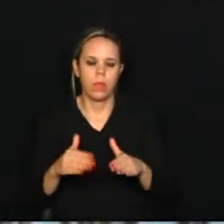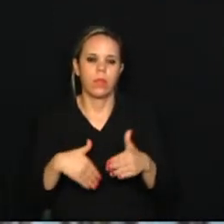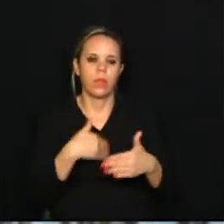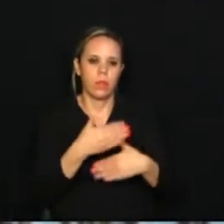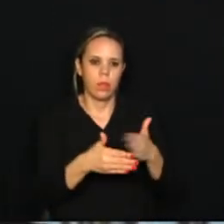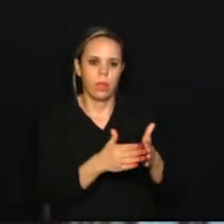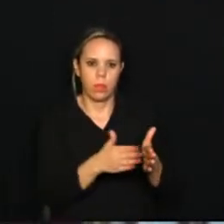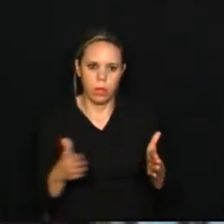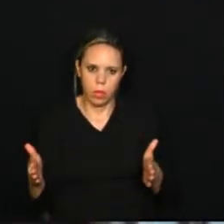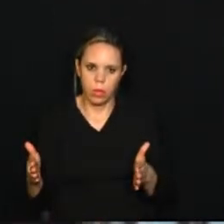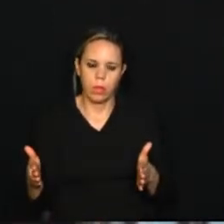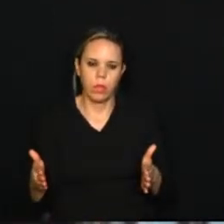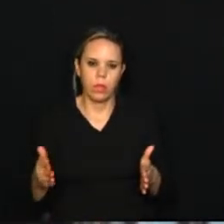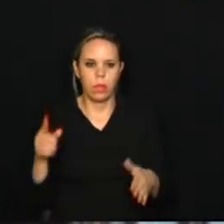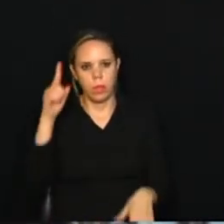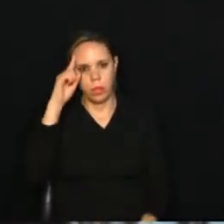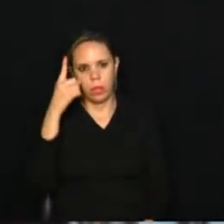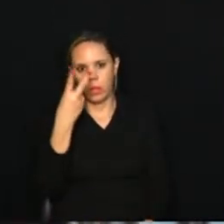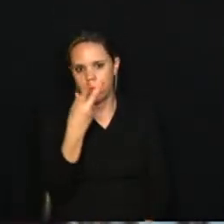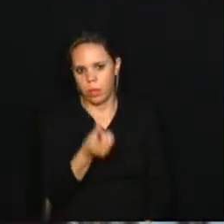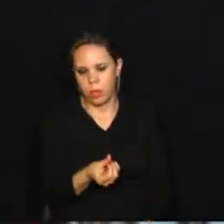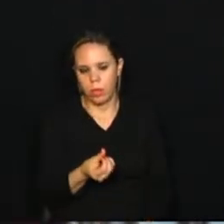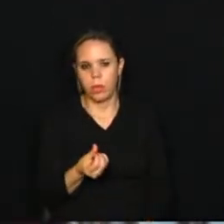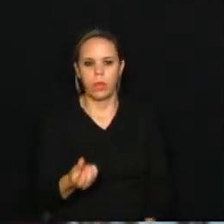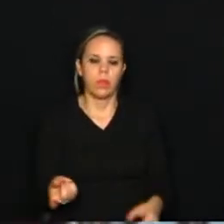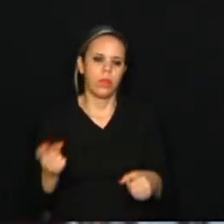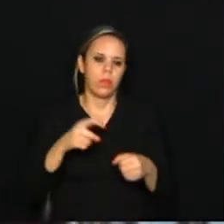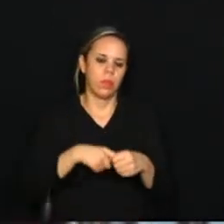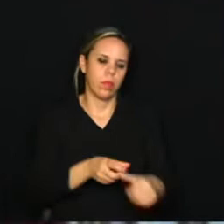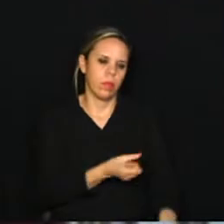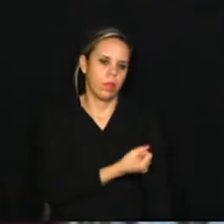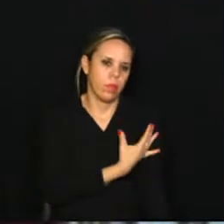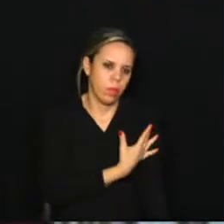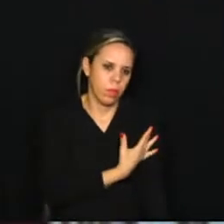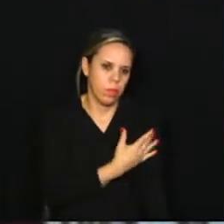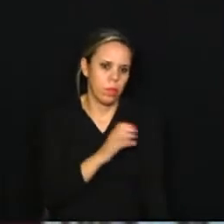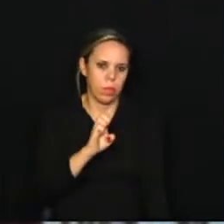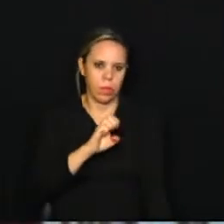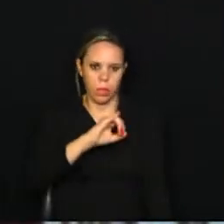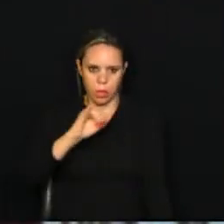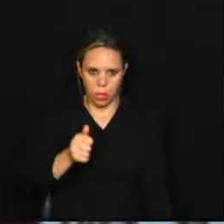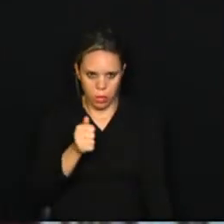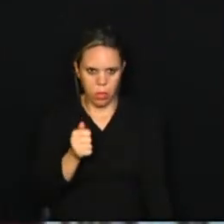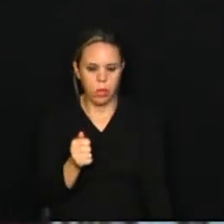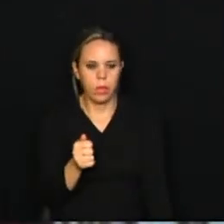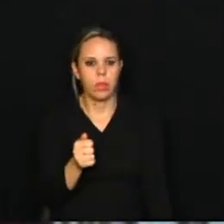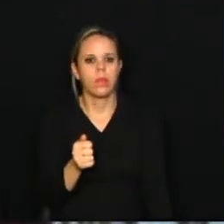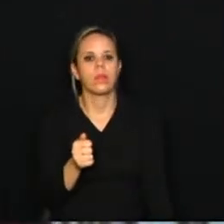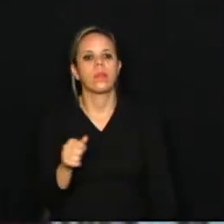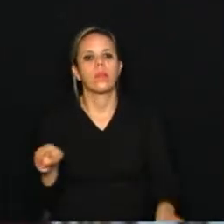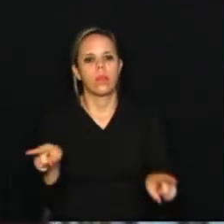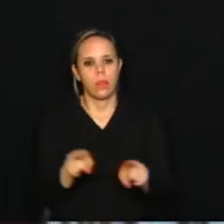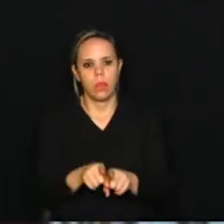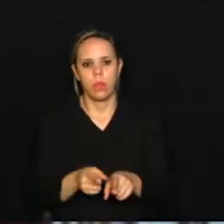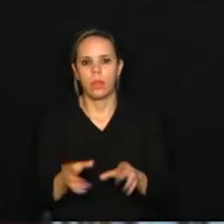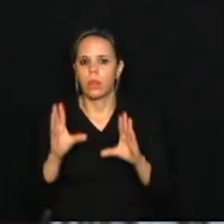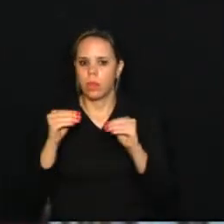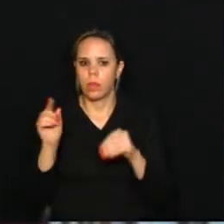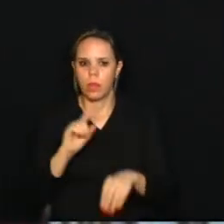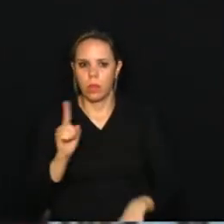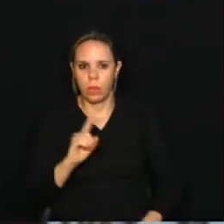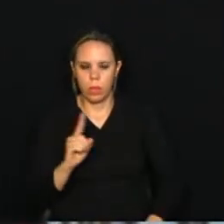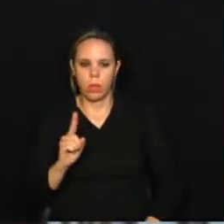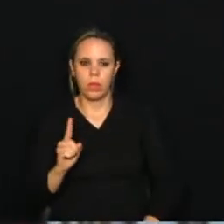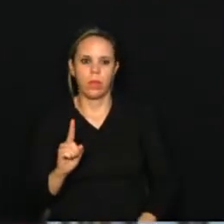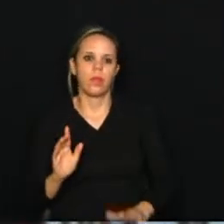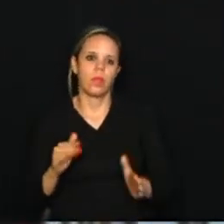etapas, no dia 26 voltou o ensino fundamental e EJA, o EJA não noturno, porque havia toque